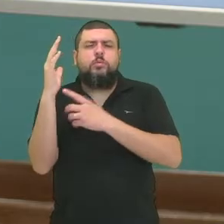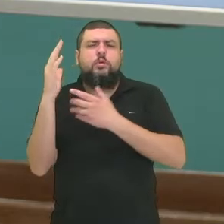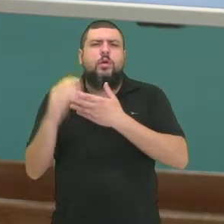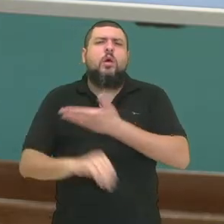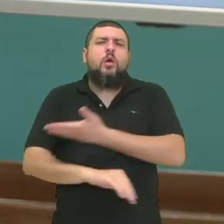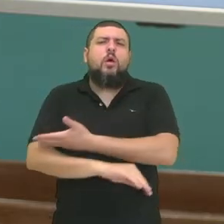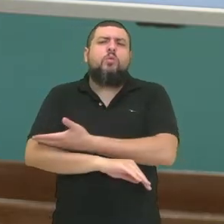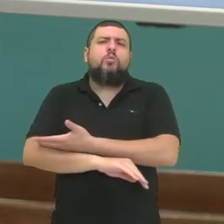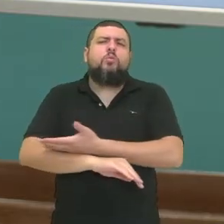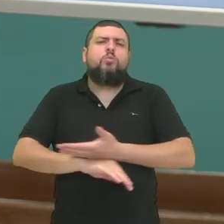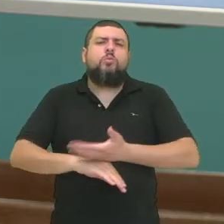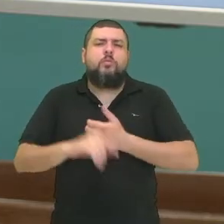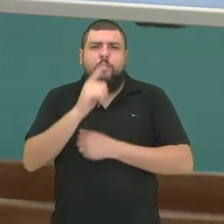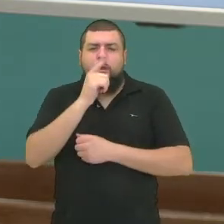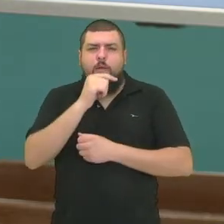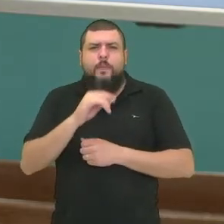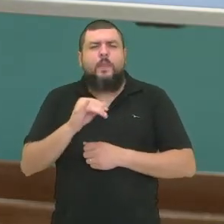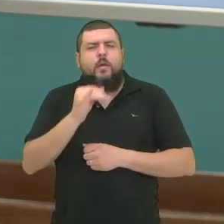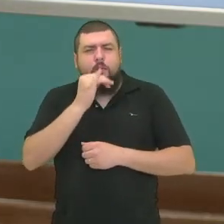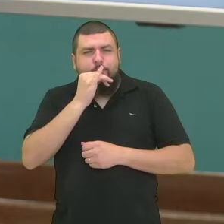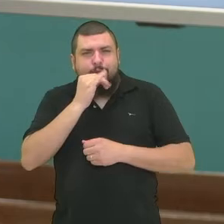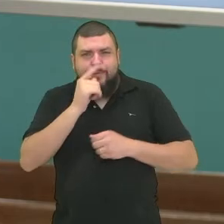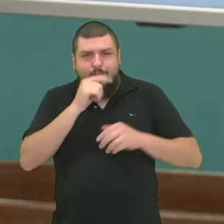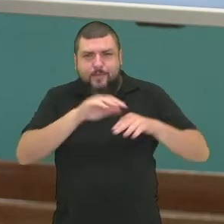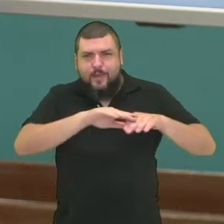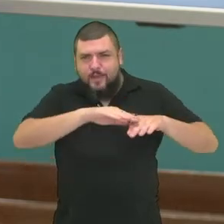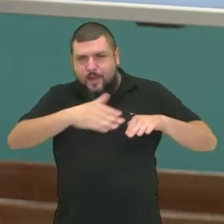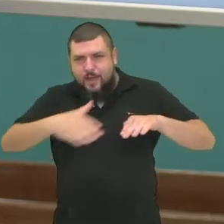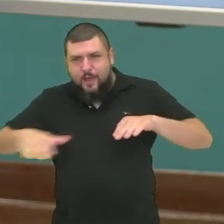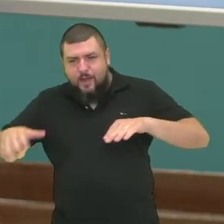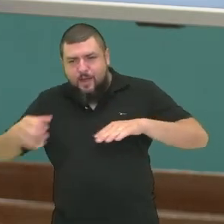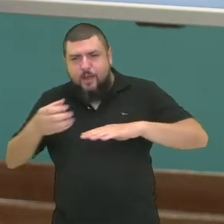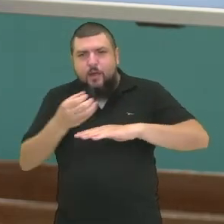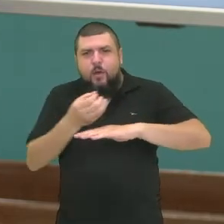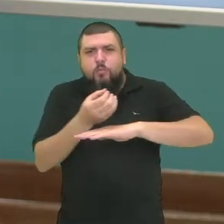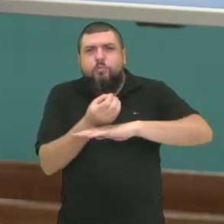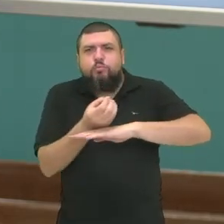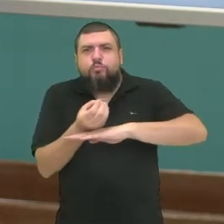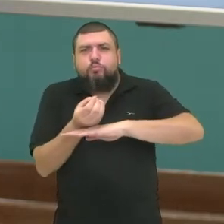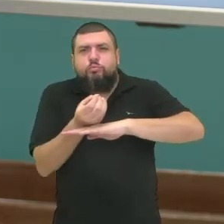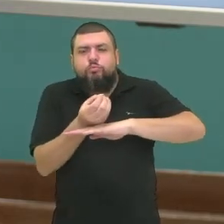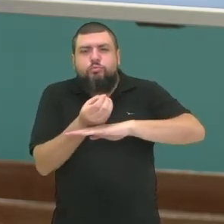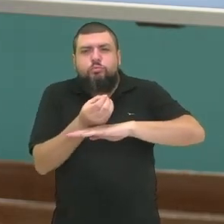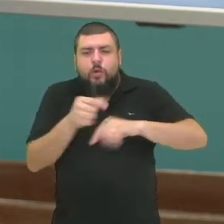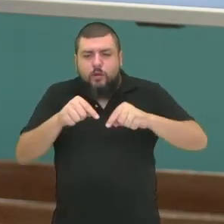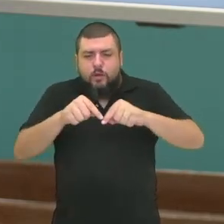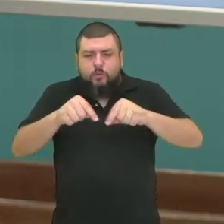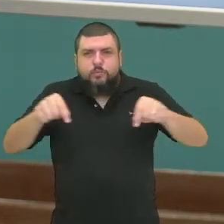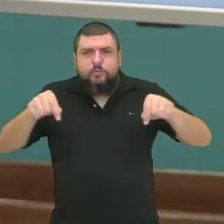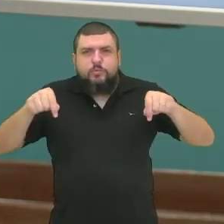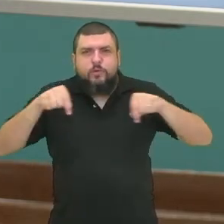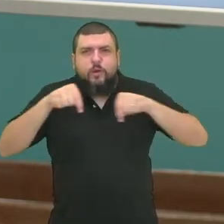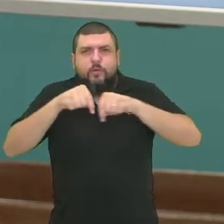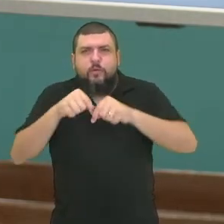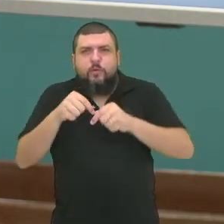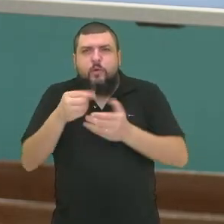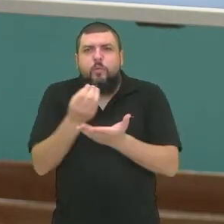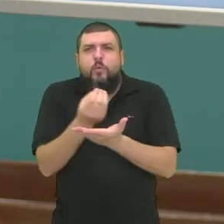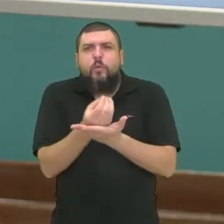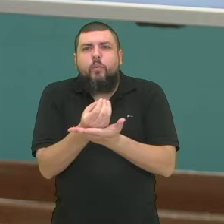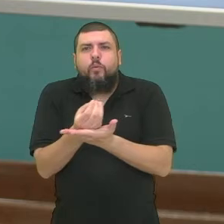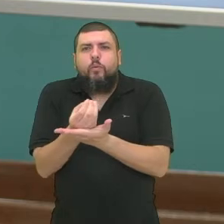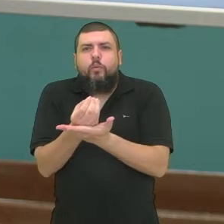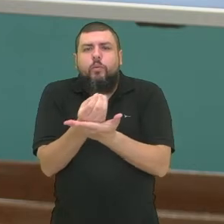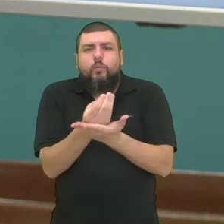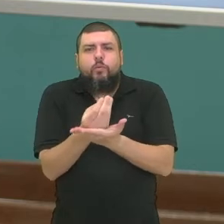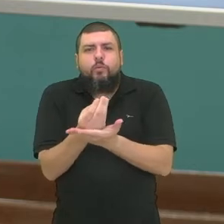planta subaquática, que fica aquela parte de cima que parece uma pizza, né? Boiando sobre a superfície da água. Então, é uma